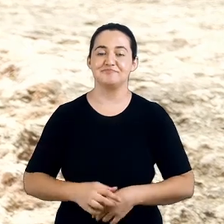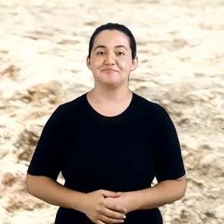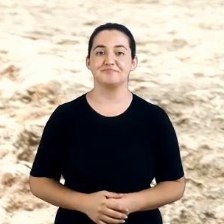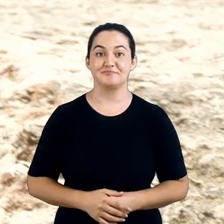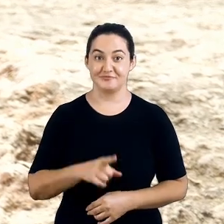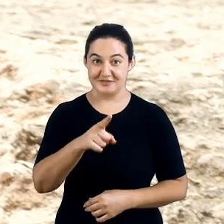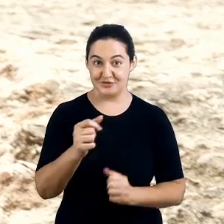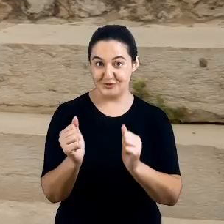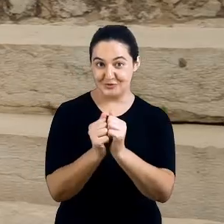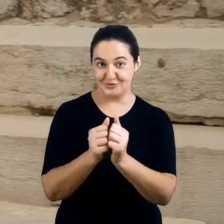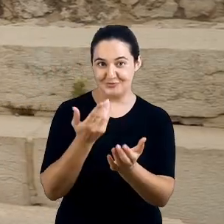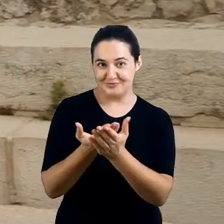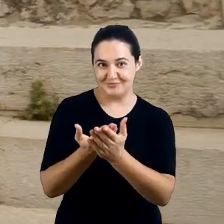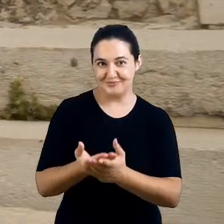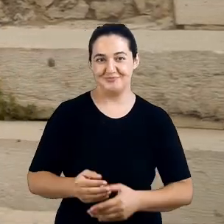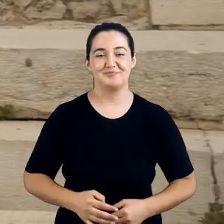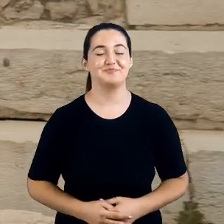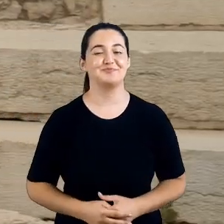Evidências volta já já.